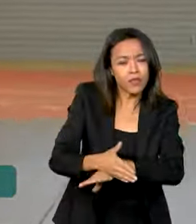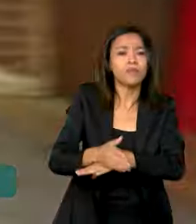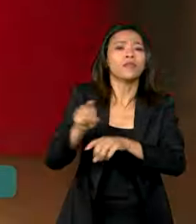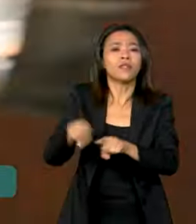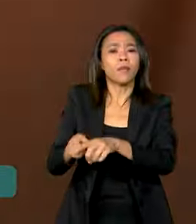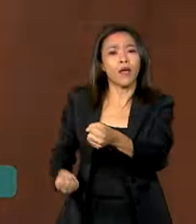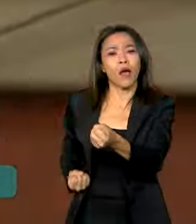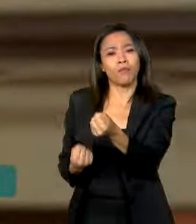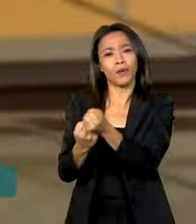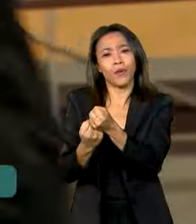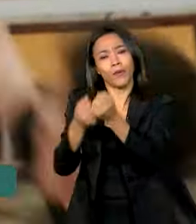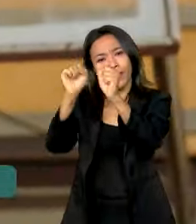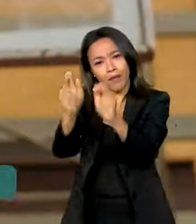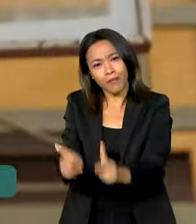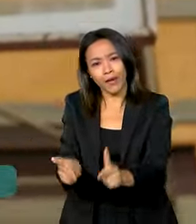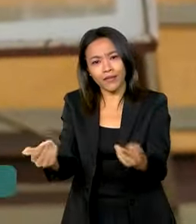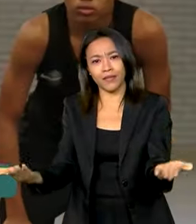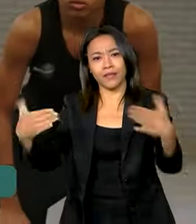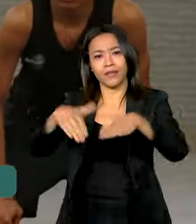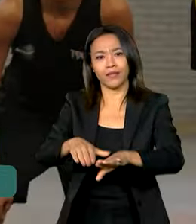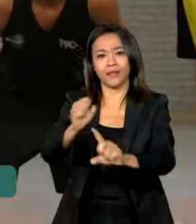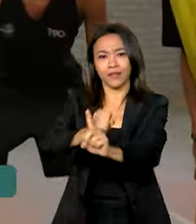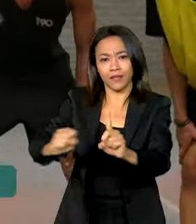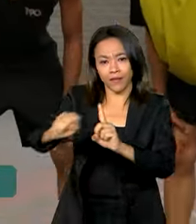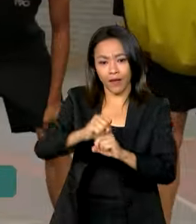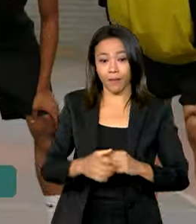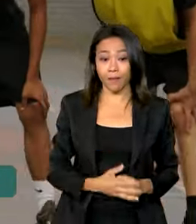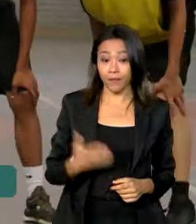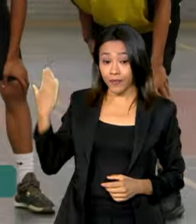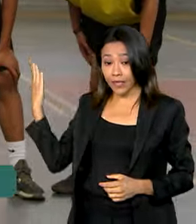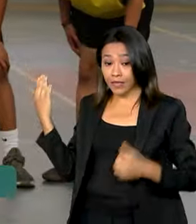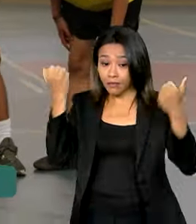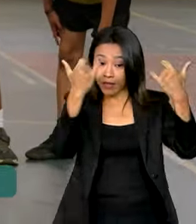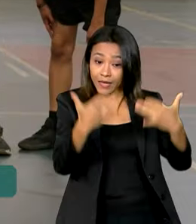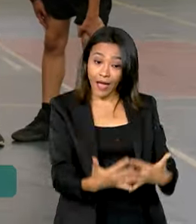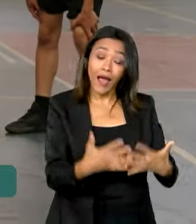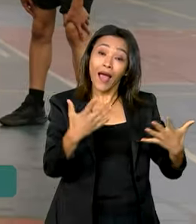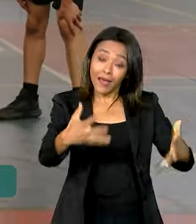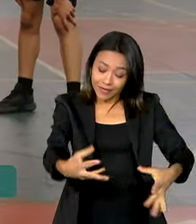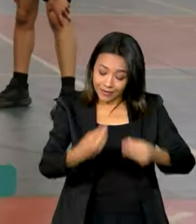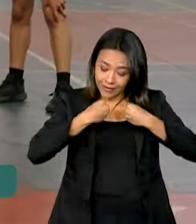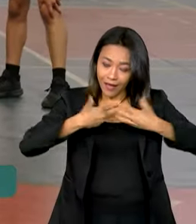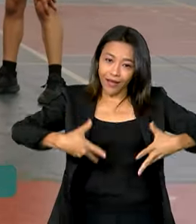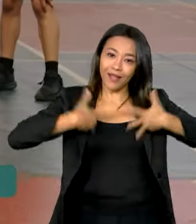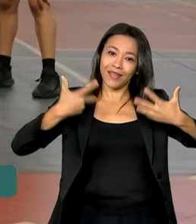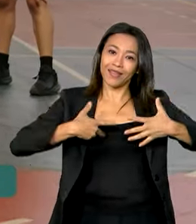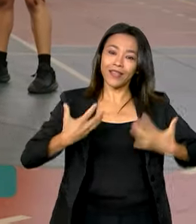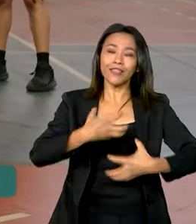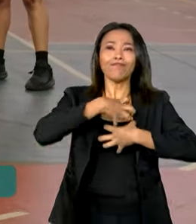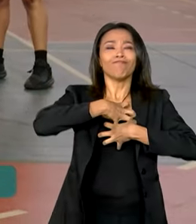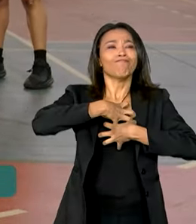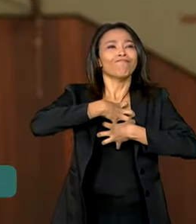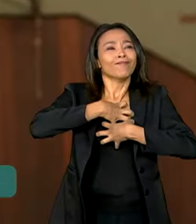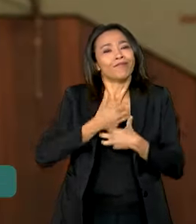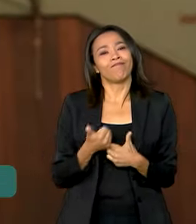Paz e da inclusão social sem contar que o esporte é fonte de alegria prazer e